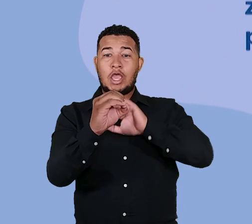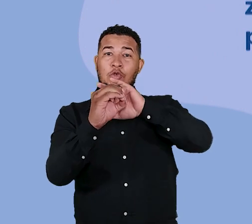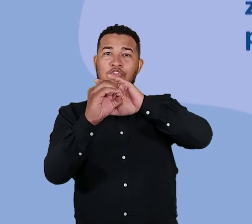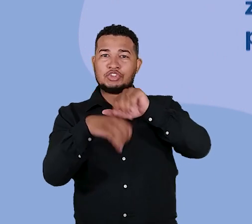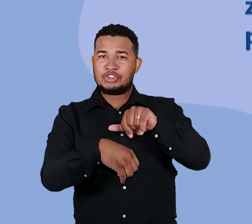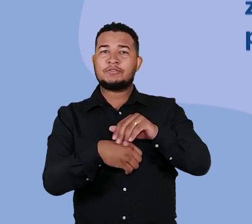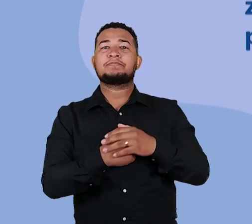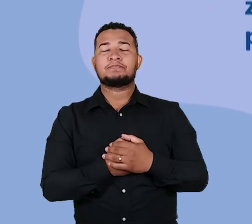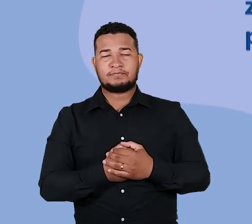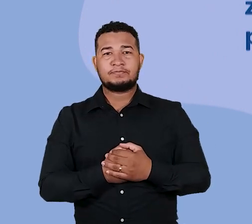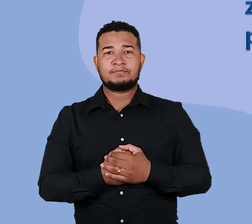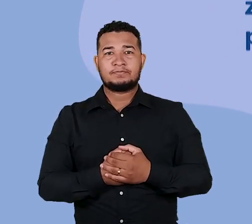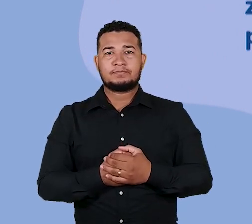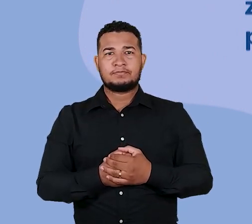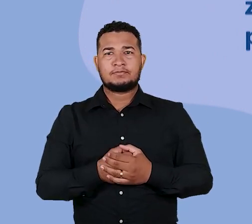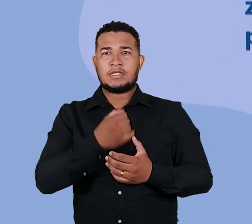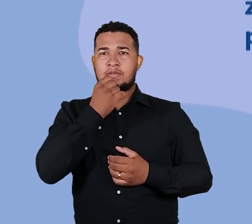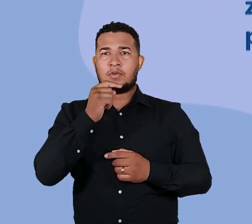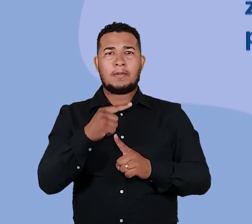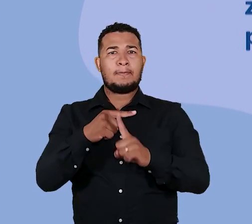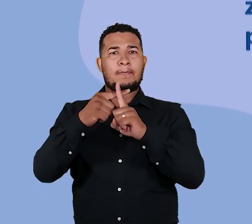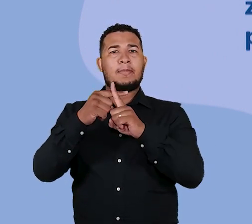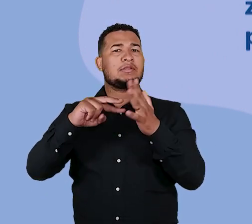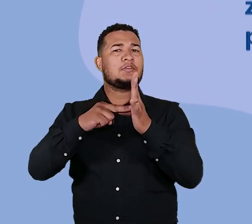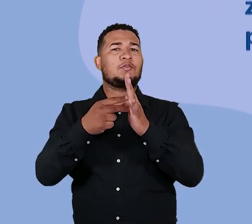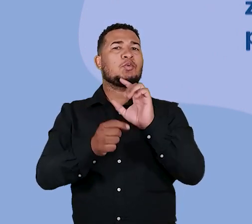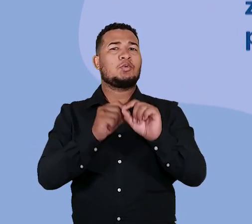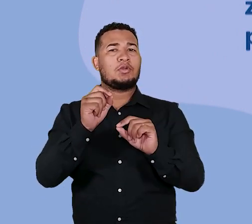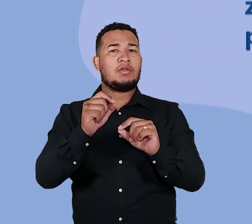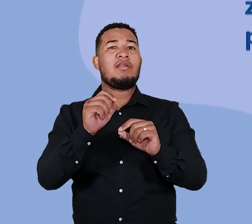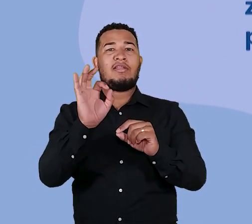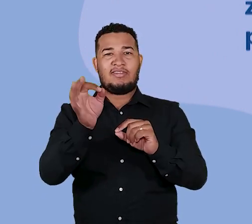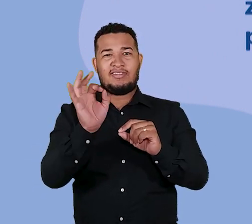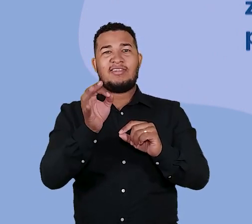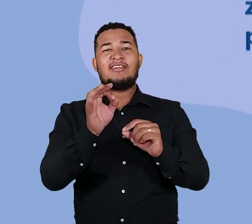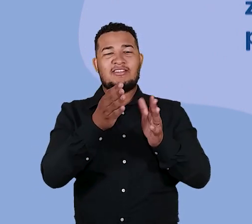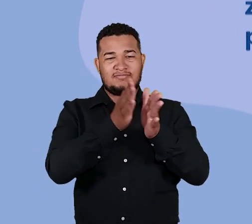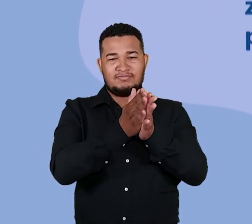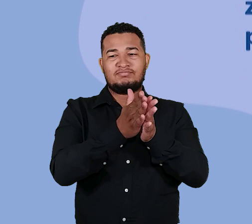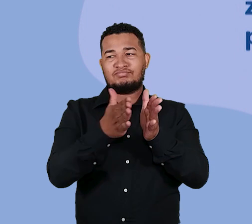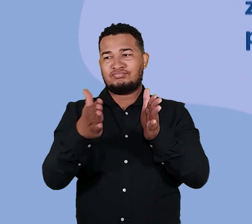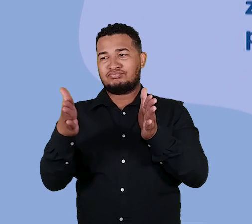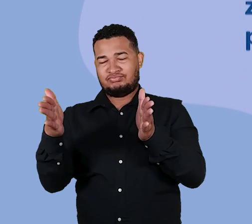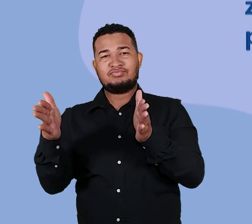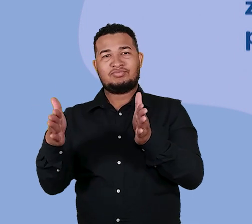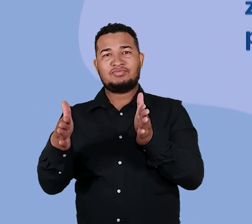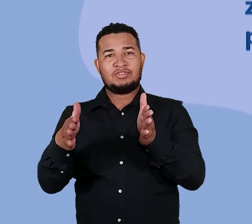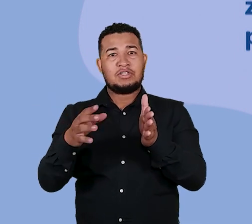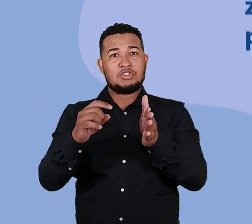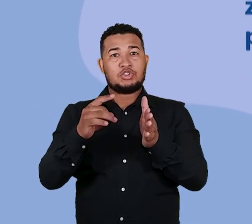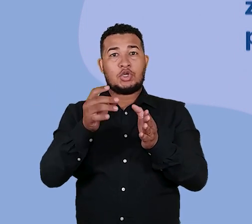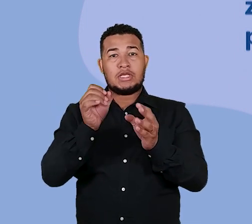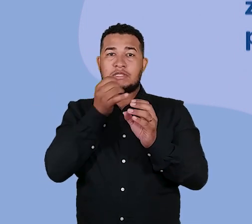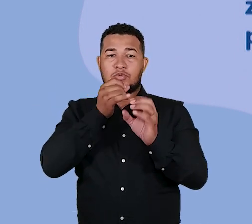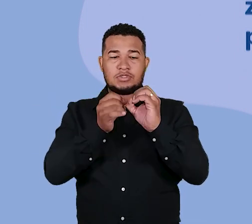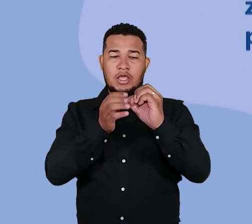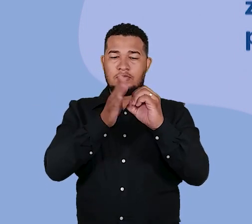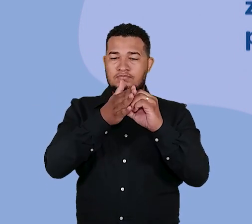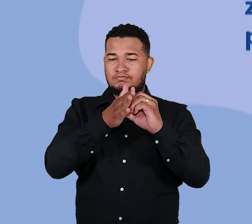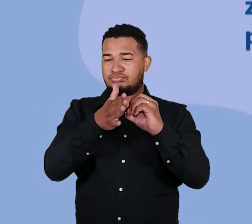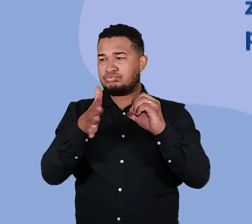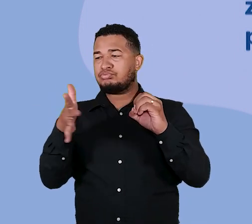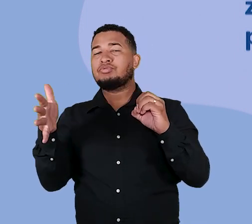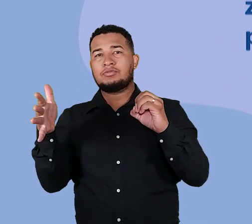zero foi excluído. E esse maisinho aí quer dizer o quê? Isso, o maisinho significa que os negativos